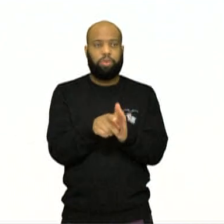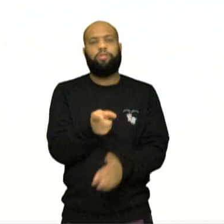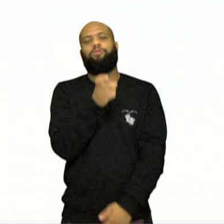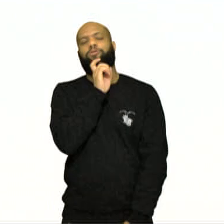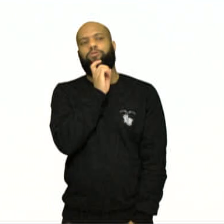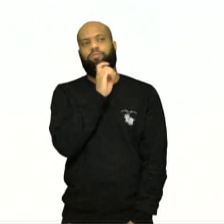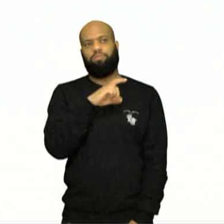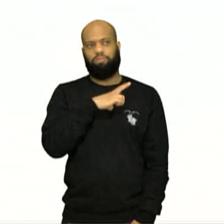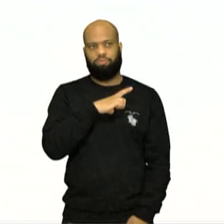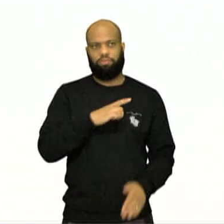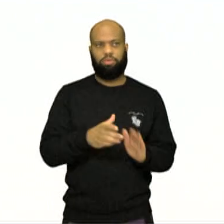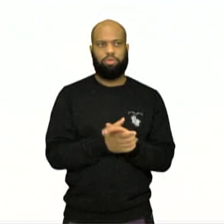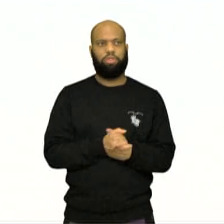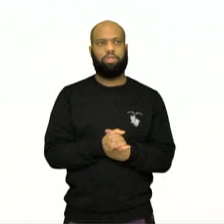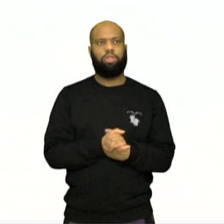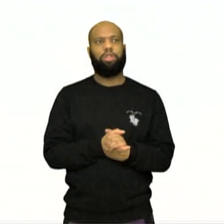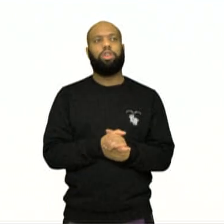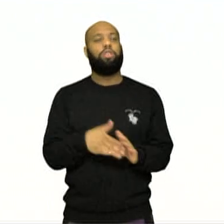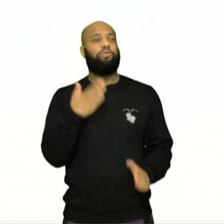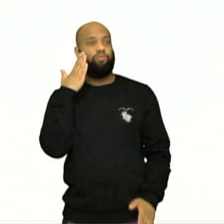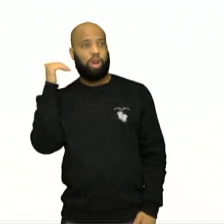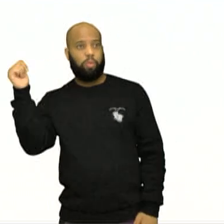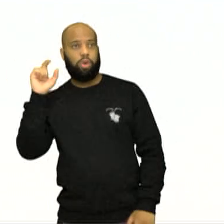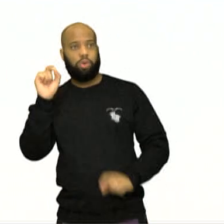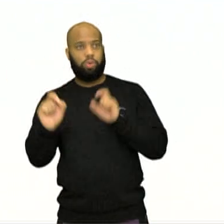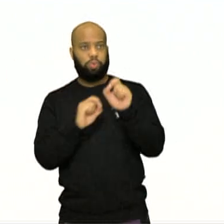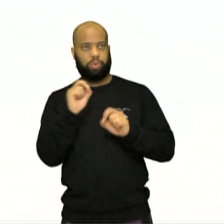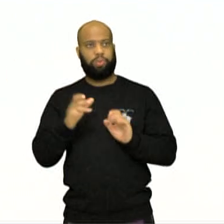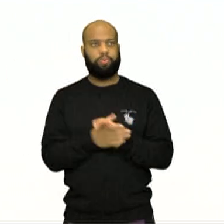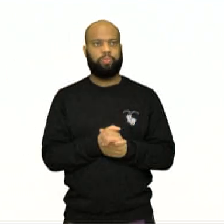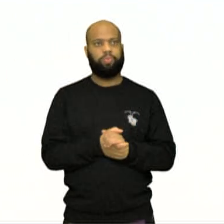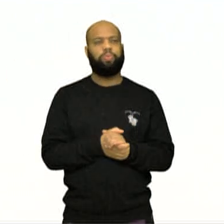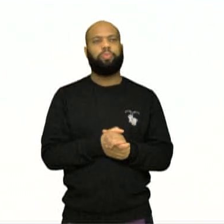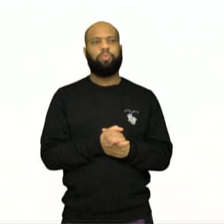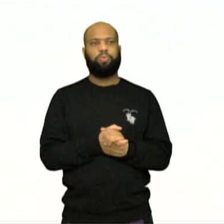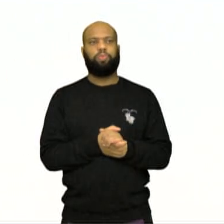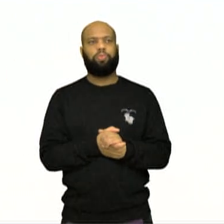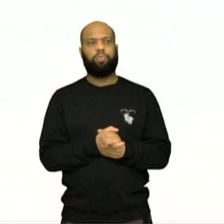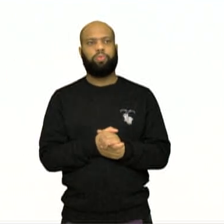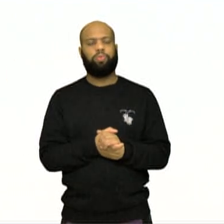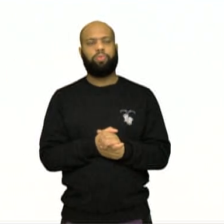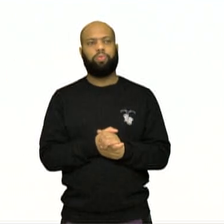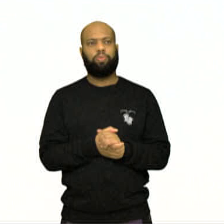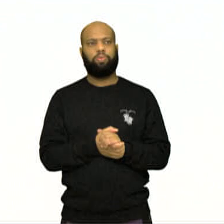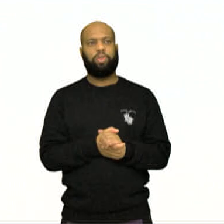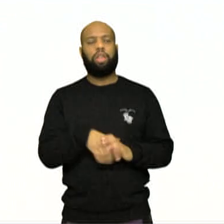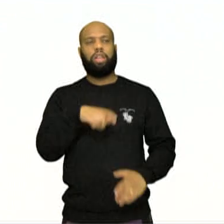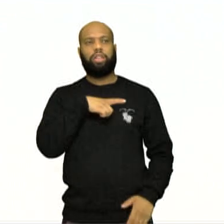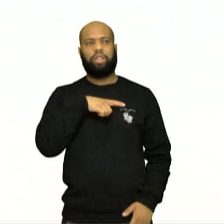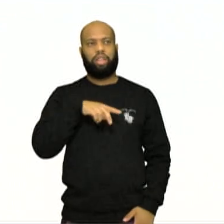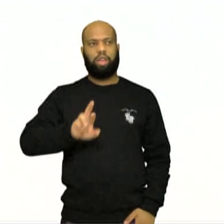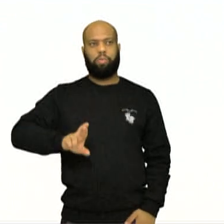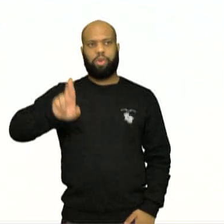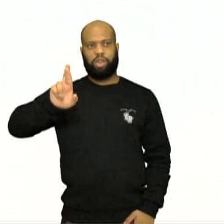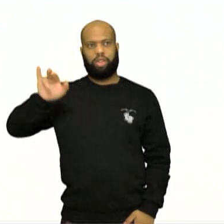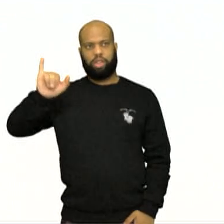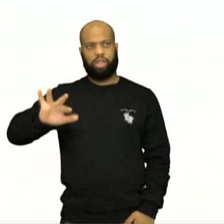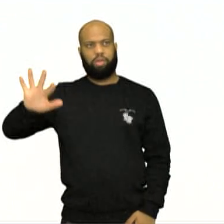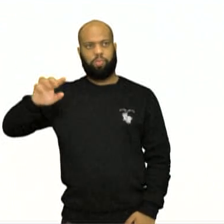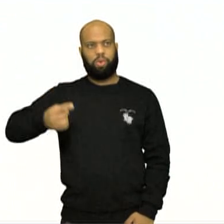tá? E os mais populares é o skating, né? Que é representado por essa imagem